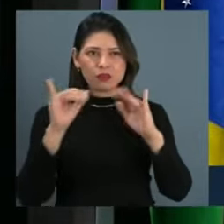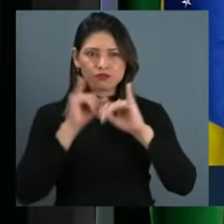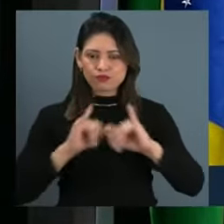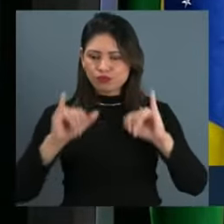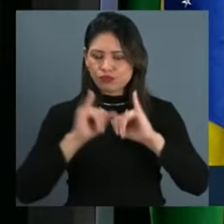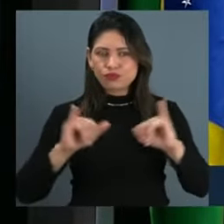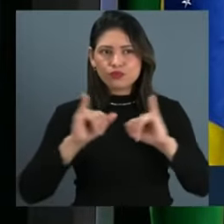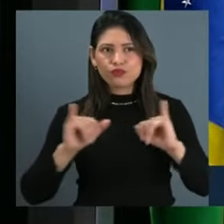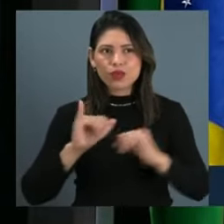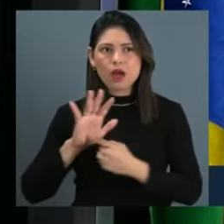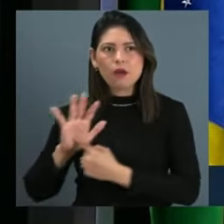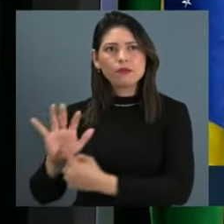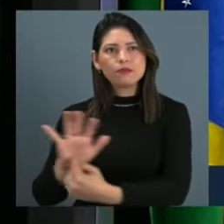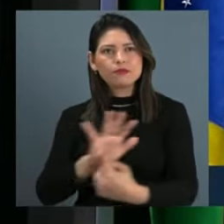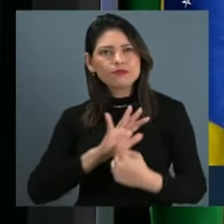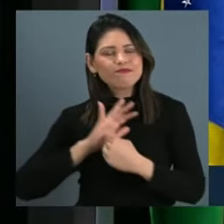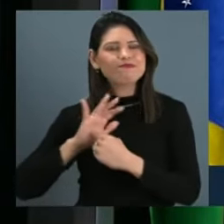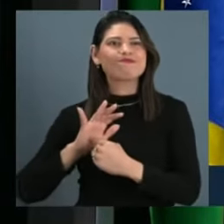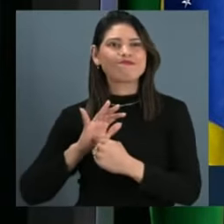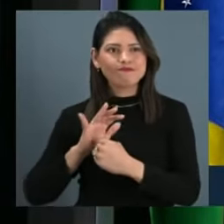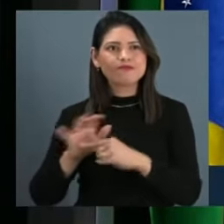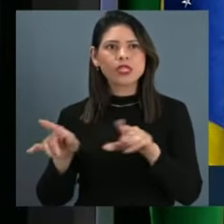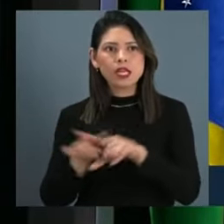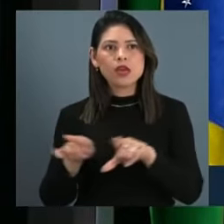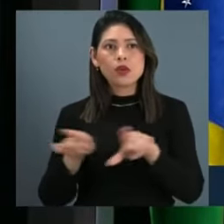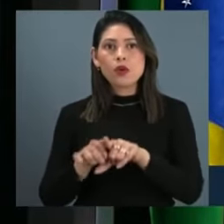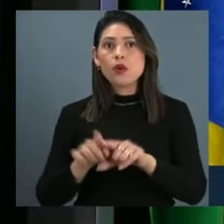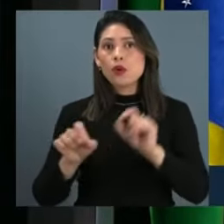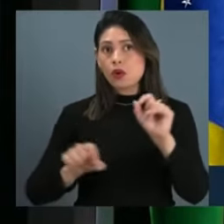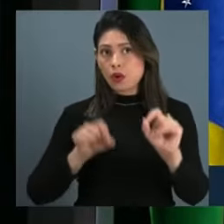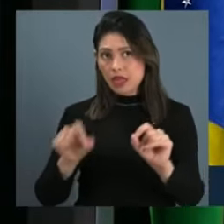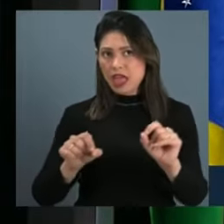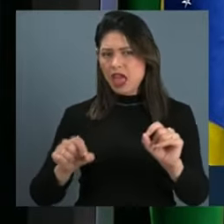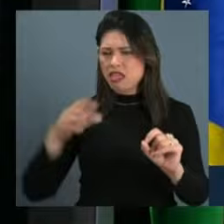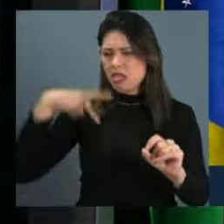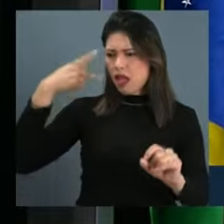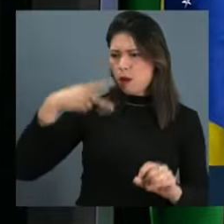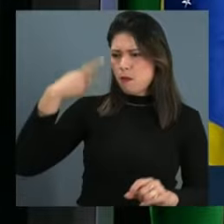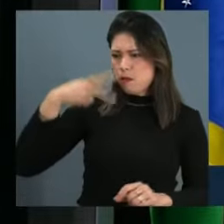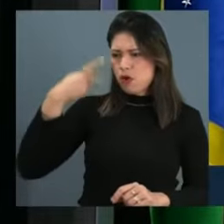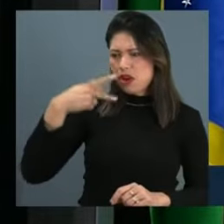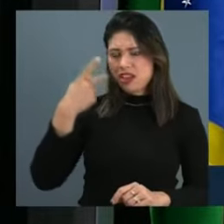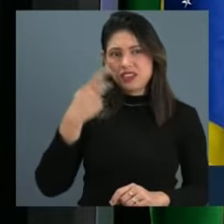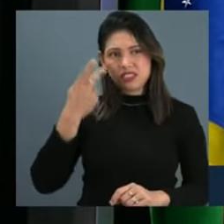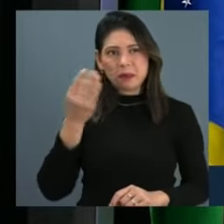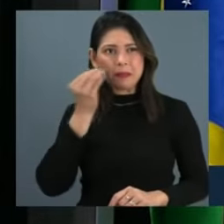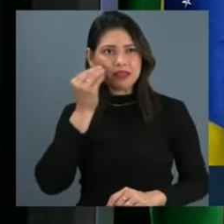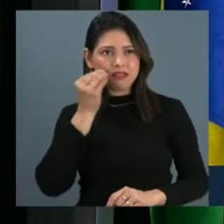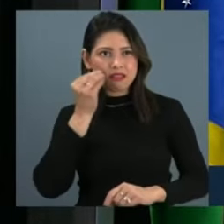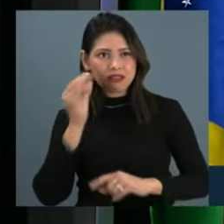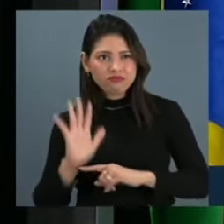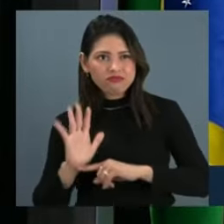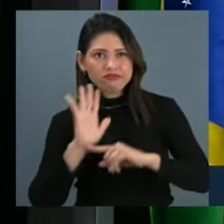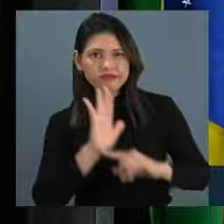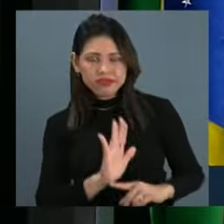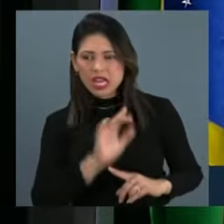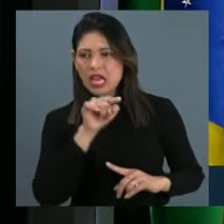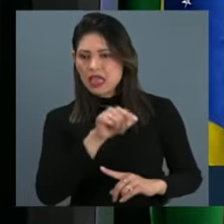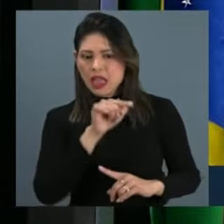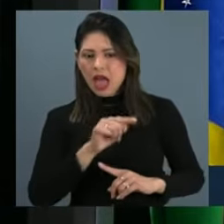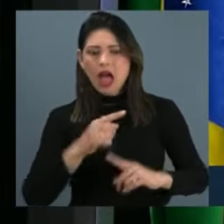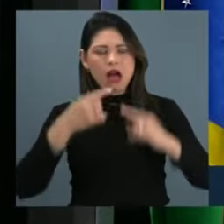também um braço político para beneficiar na